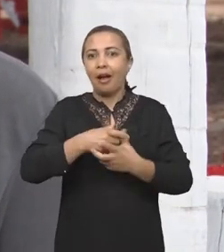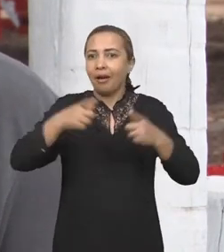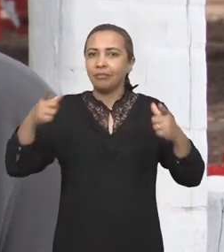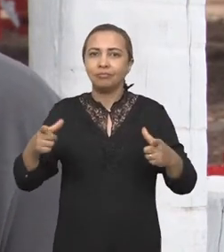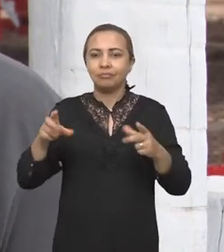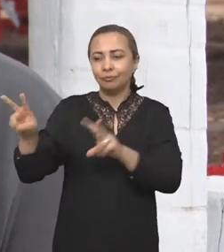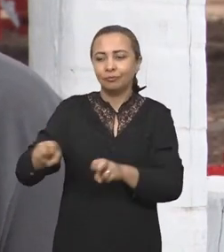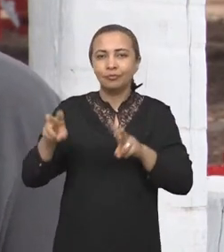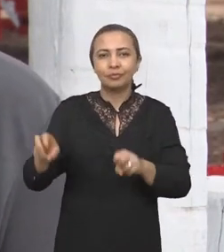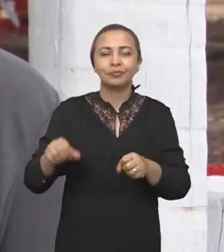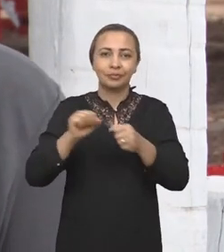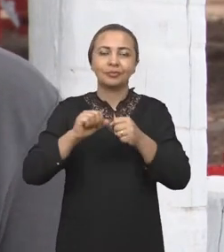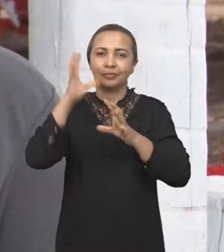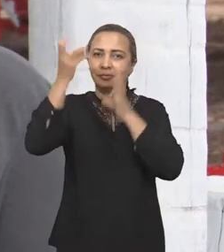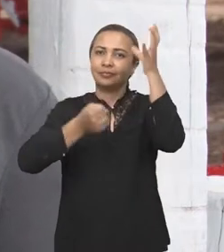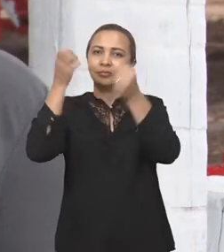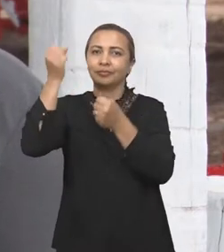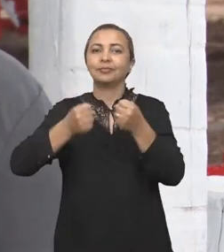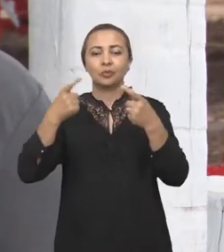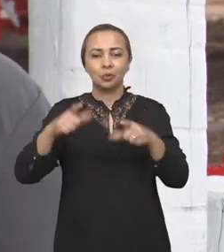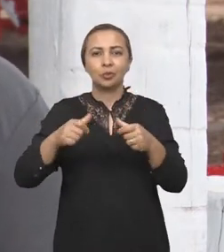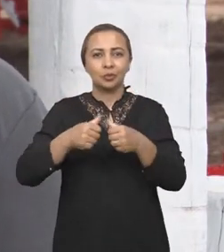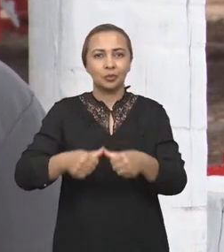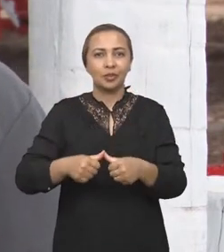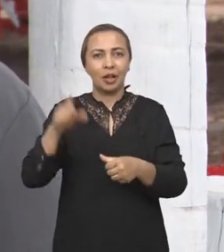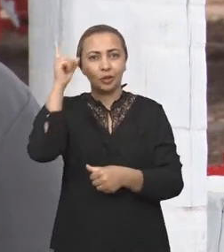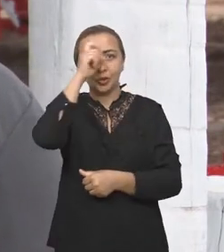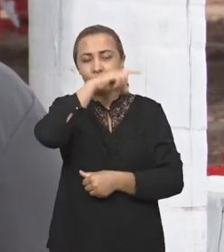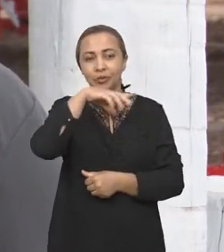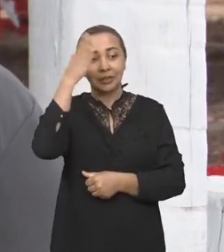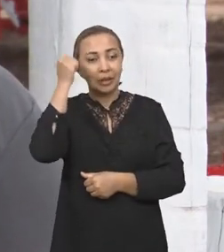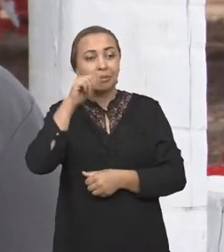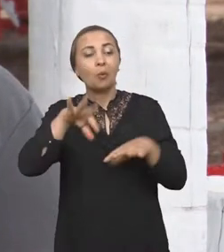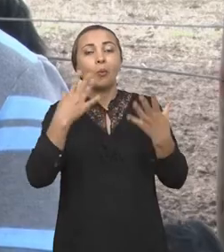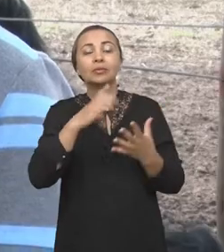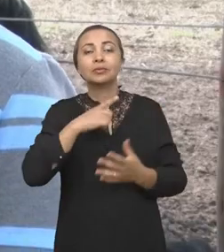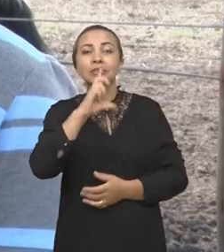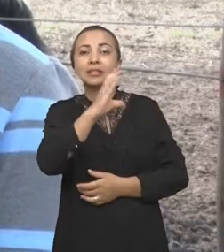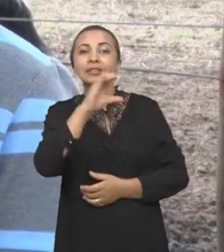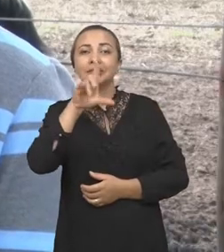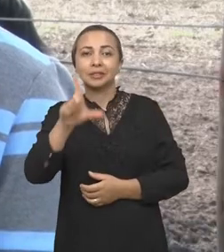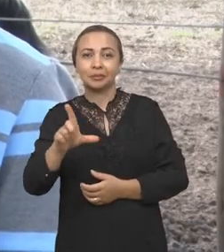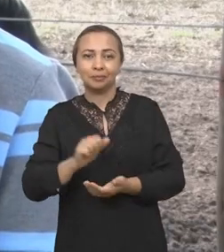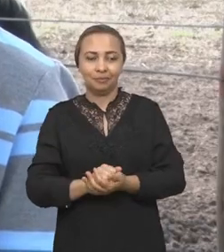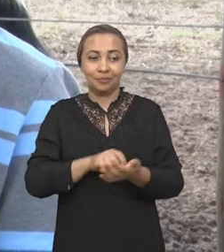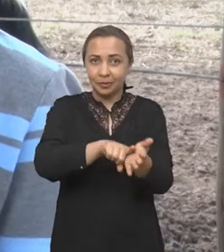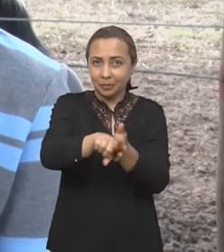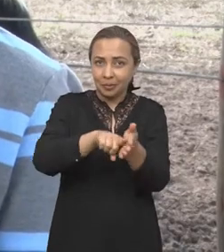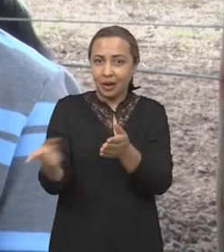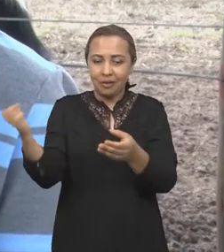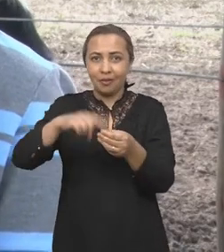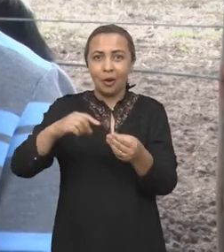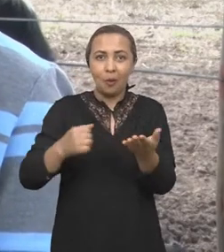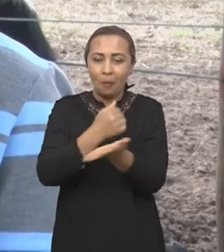grandes fazendas produtoras de leite, onde fica dificultoso a identificação do cio desses animais. Essa pesquisa, ela vem como